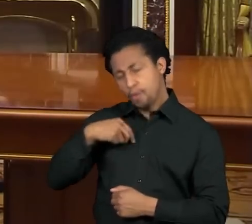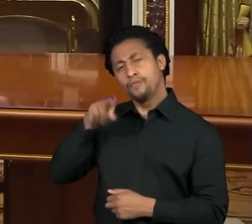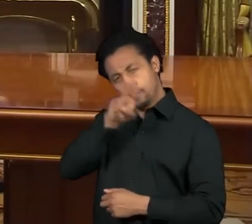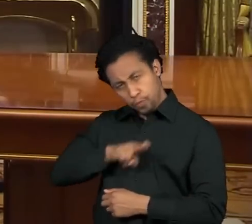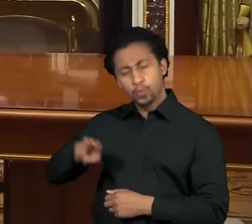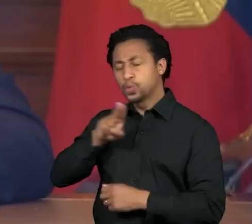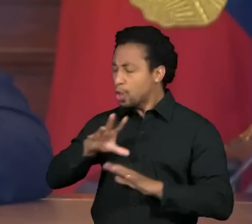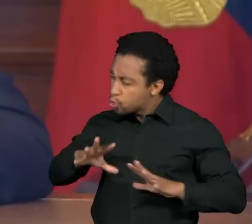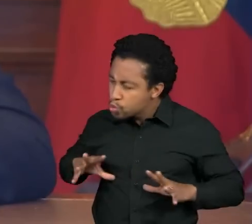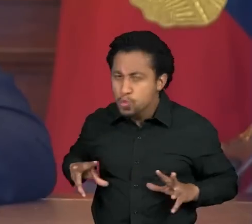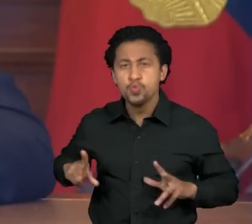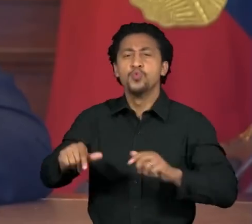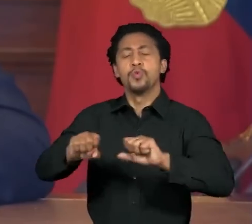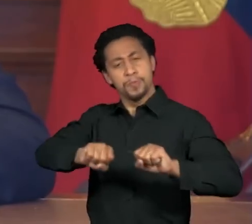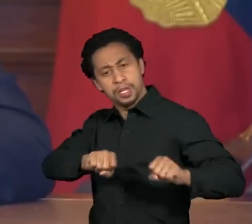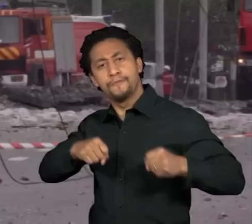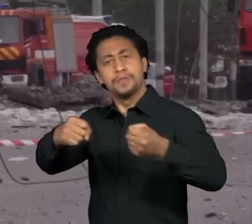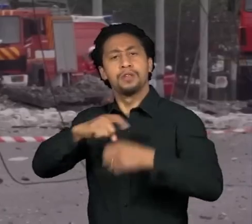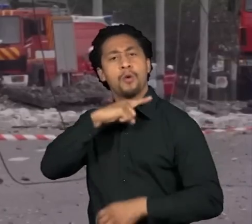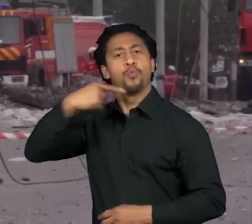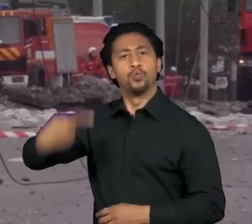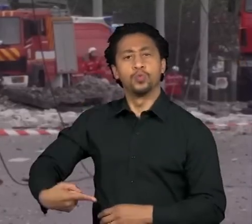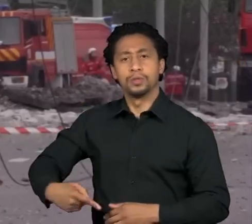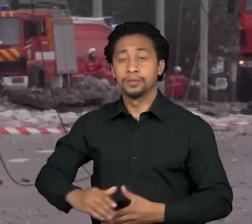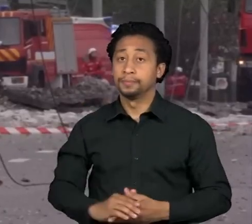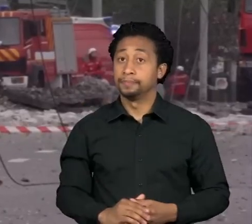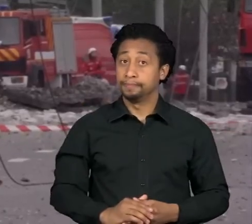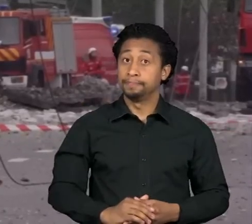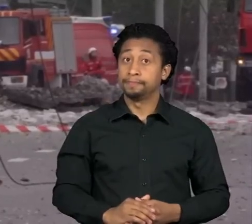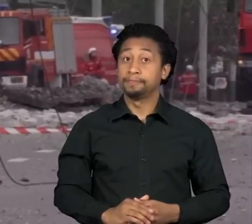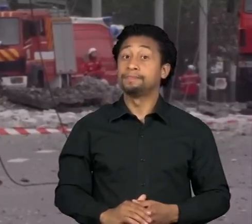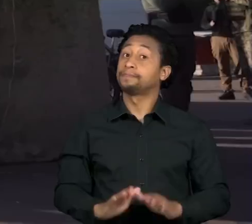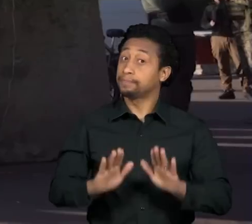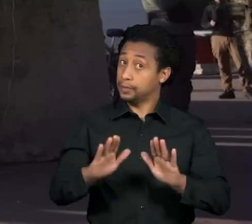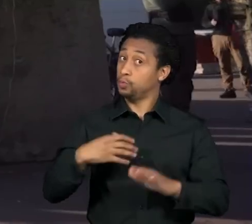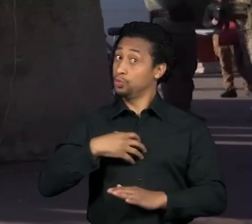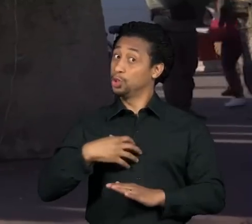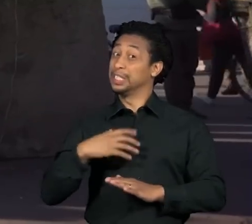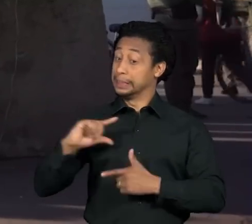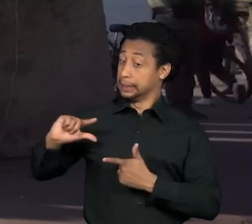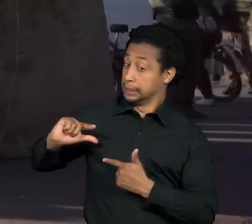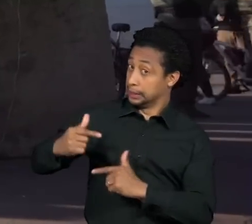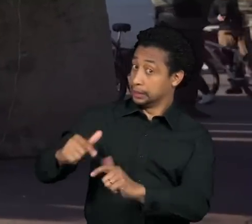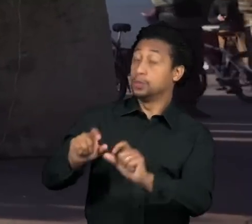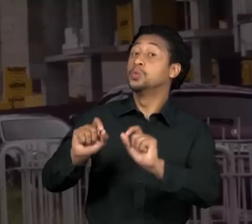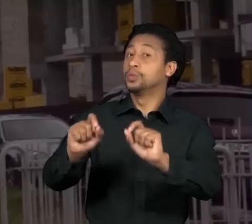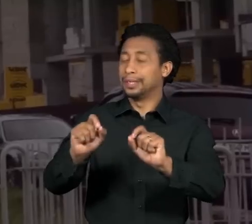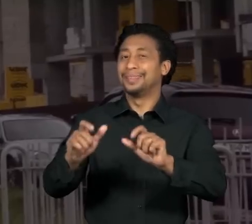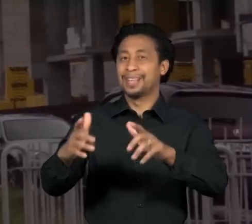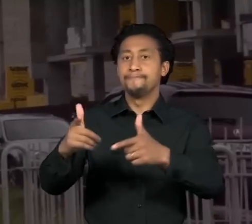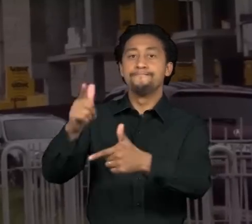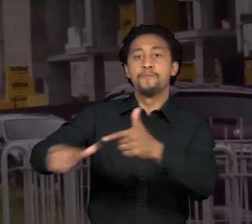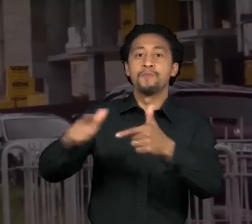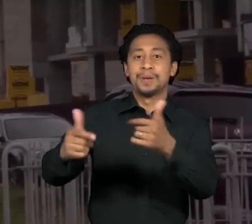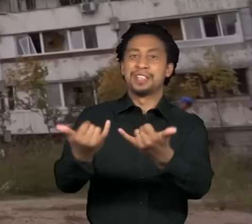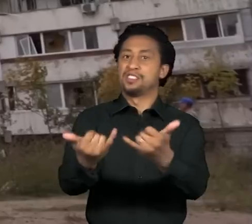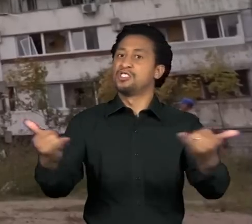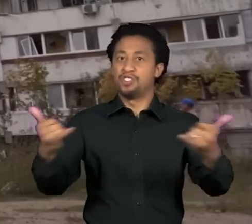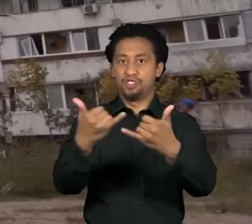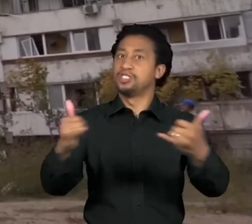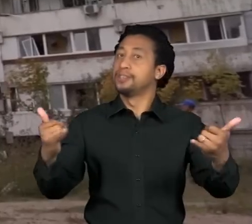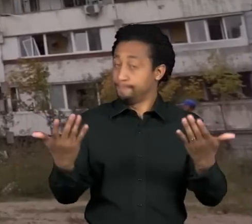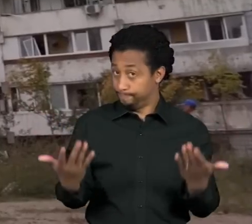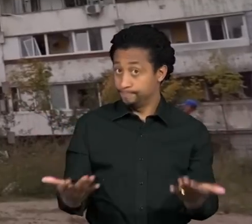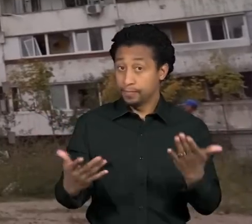meios disponíveis para defender a Rússia. E um meio nada ortodoxo é gerar uma crise energética. A Rússia destruiu em